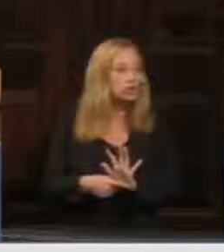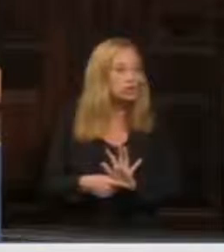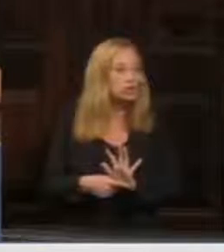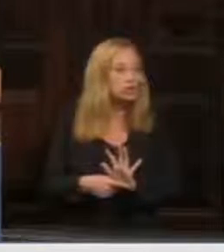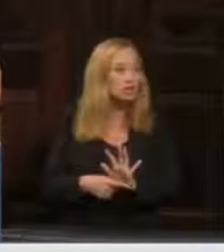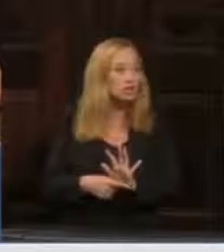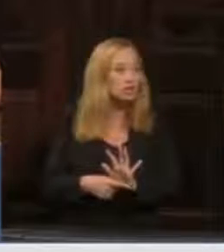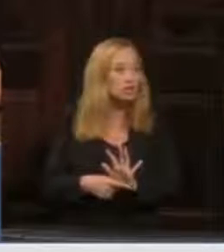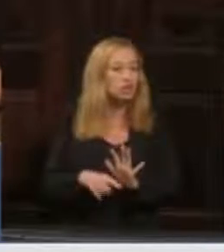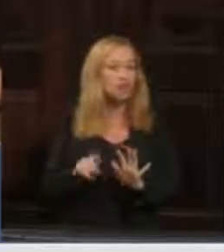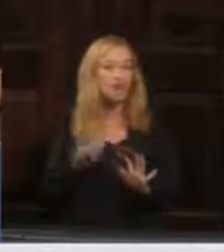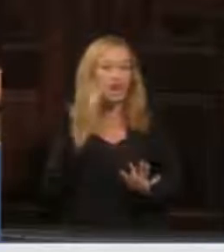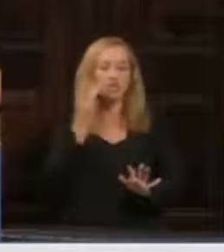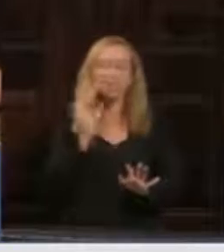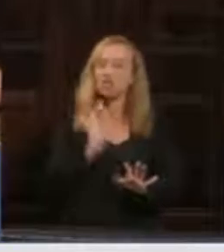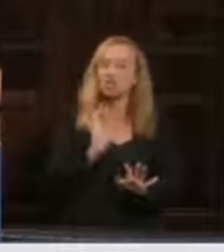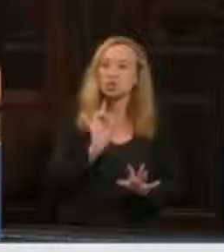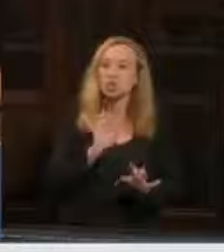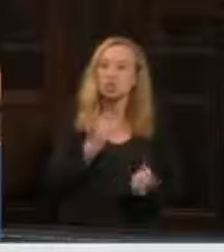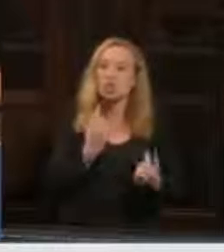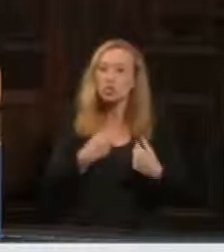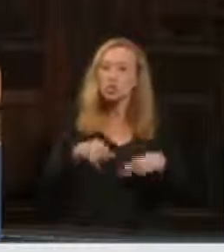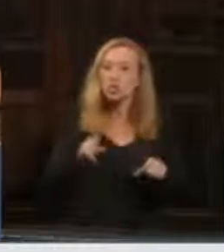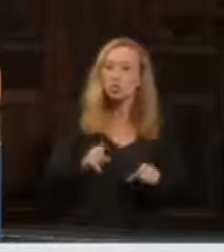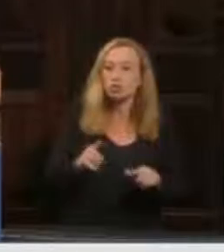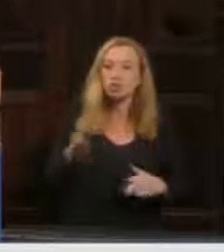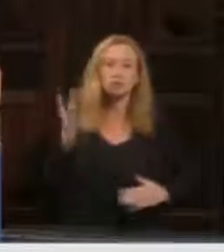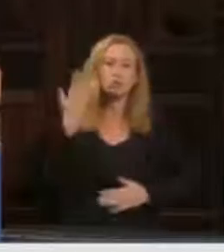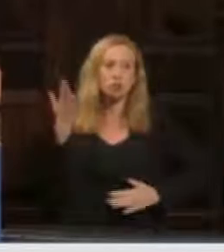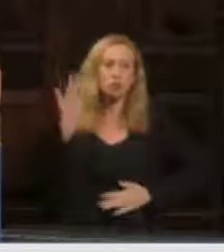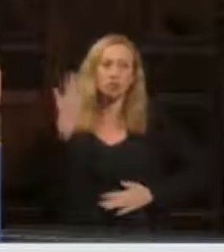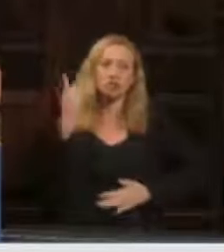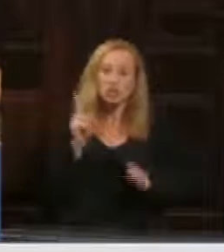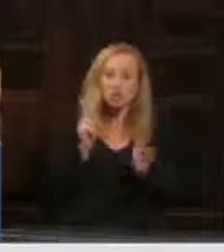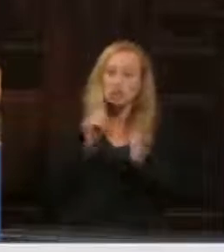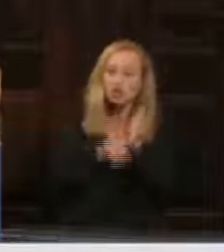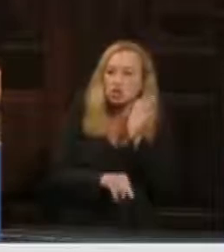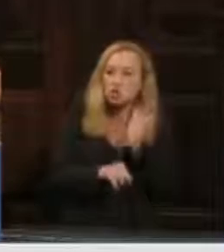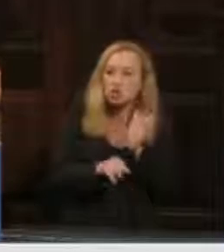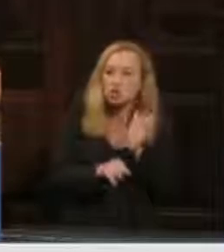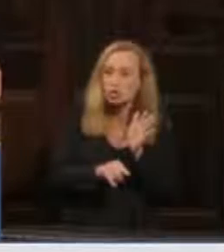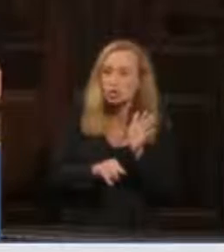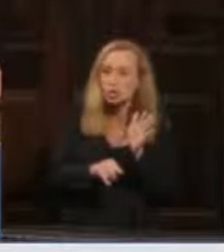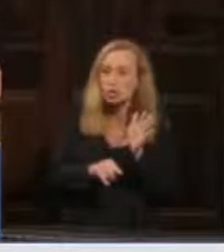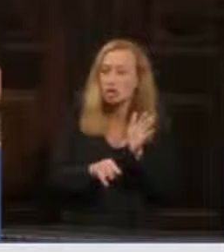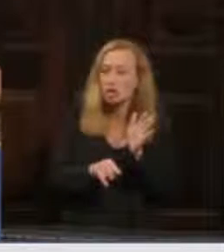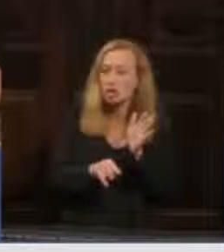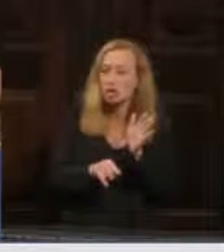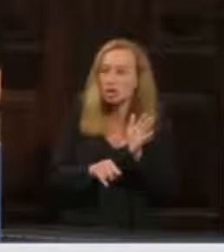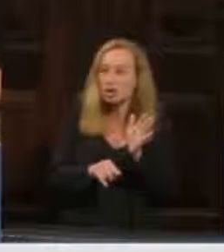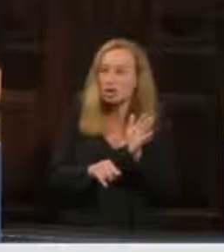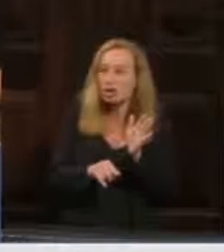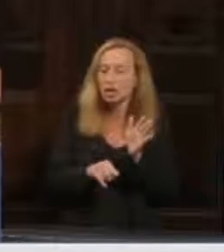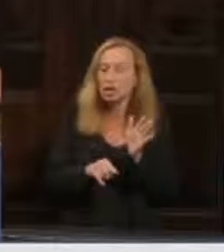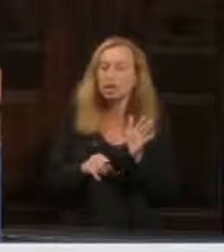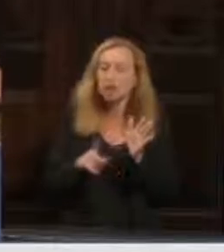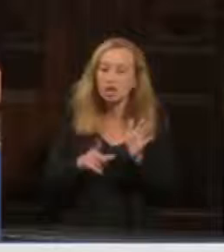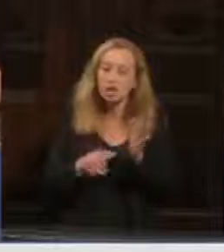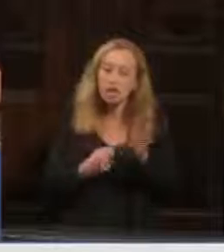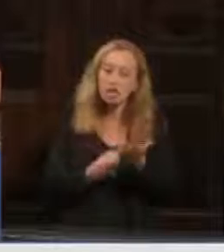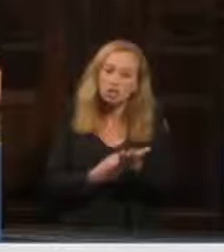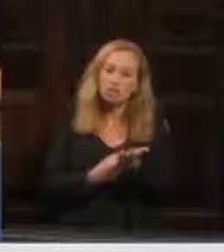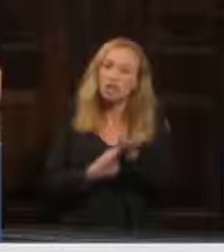supostos traficantes que a gente resolveria as questões relacionadas à segurança pública no Rio de Janeiro. Então,